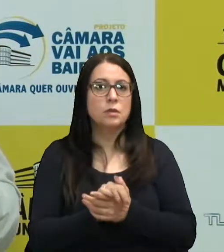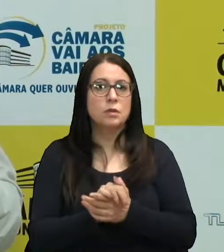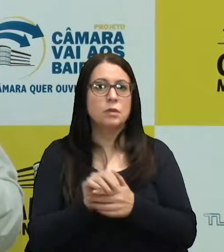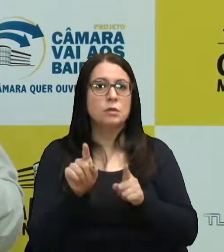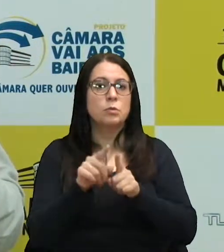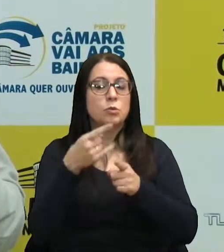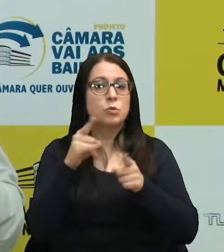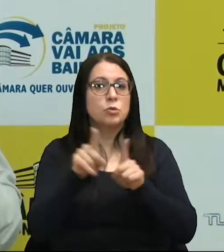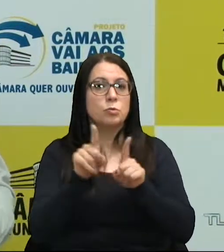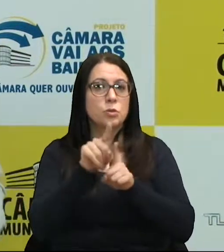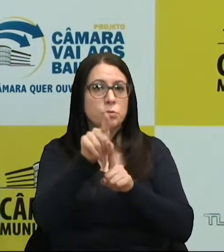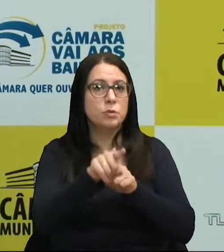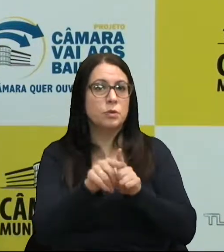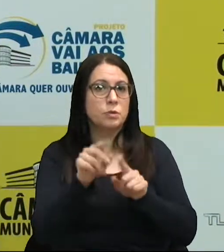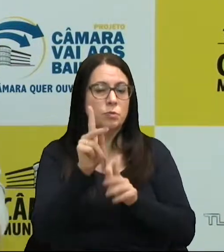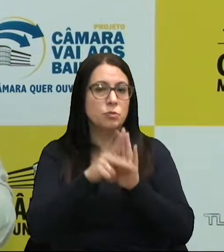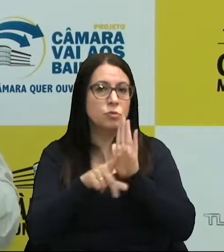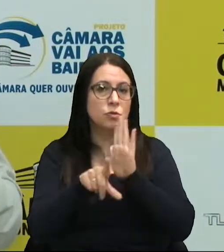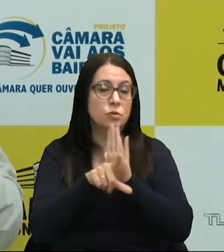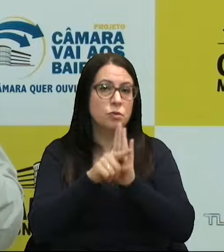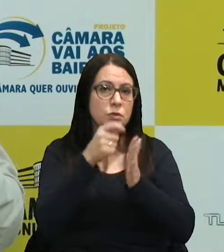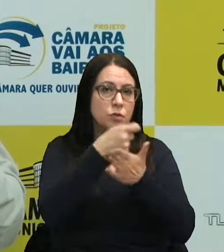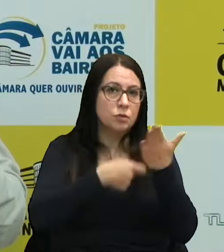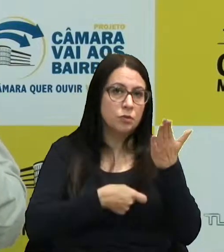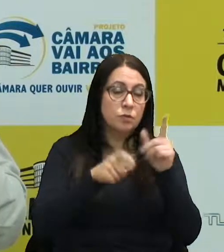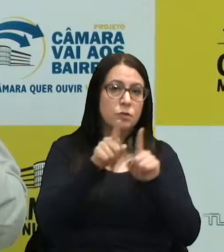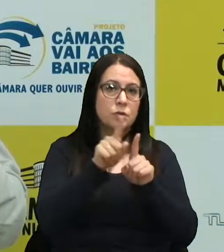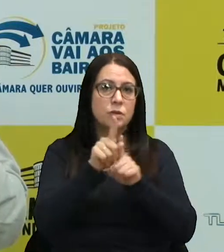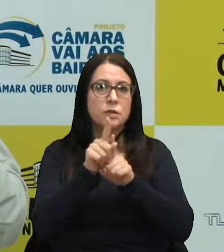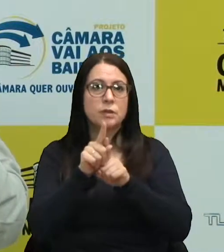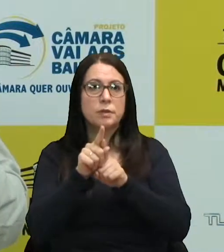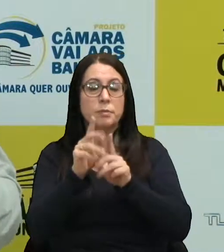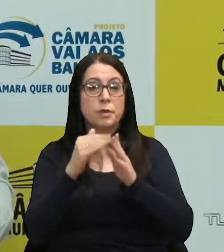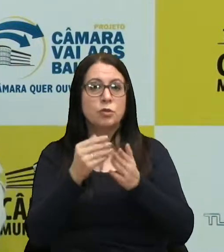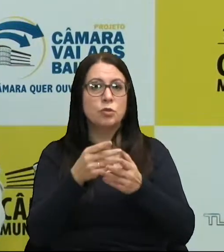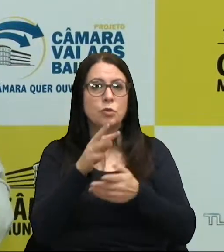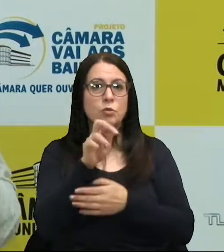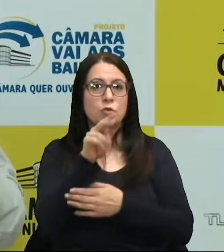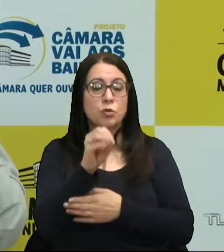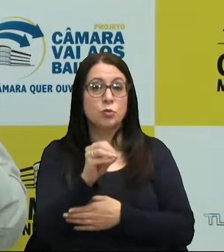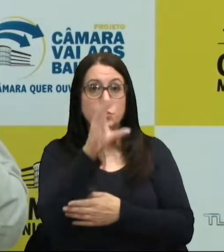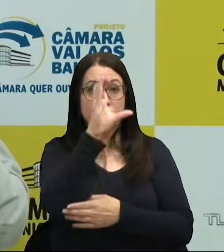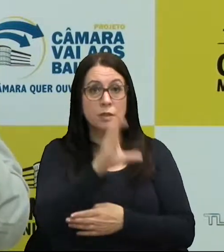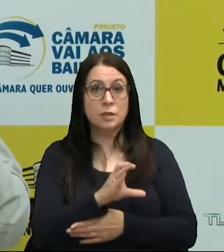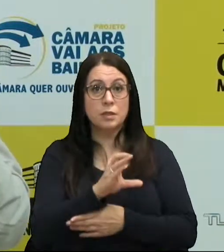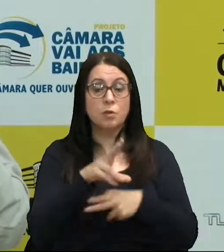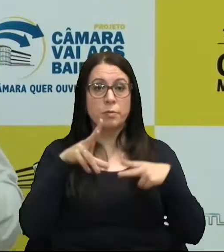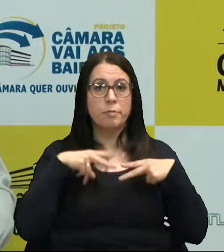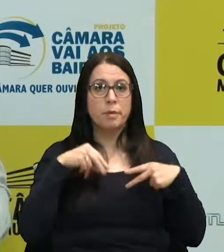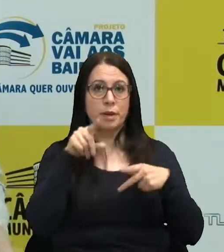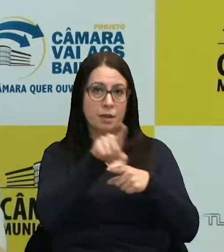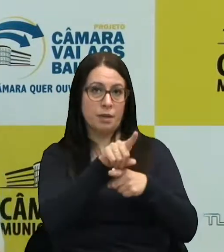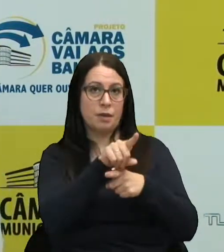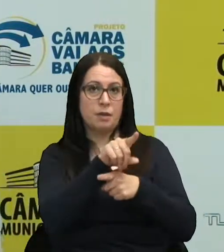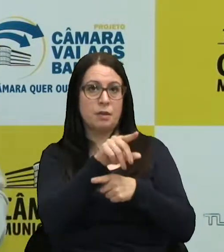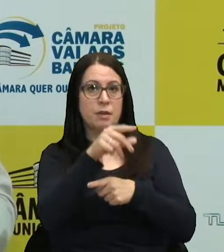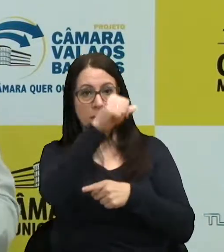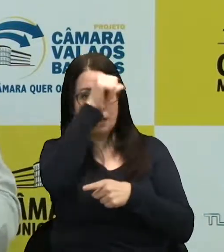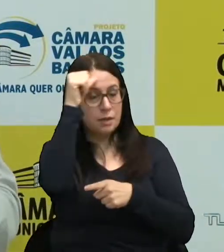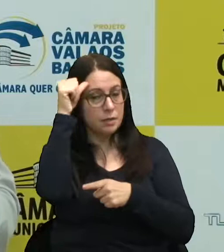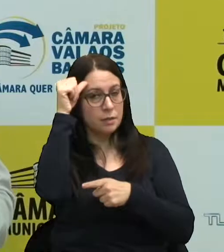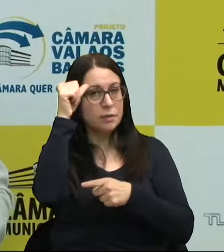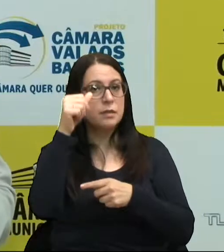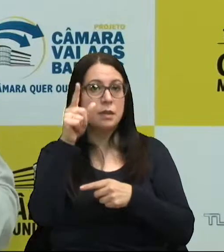E por último, em votação, projeto de autoria coletiva, que concede o título de cidadã emérita a Carilissa da Lauba. Muito